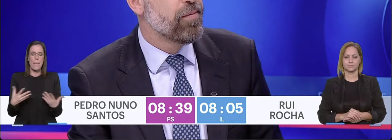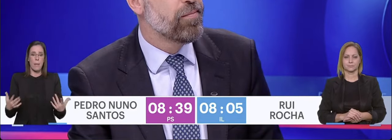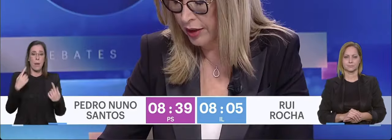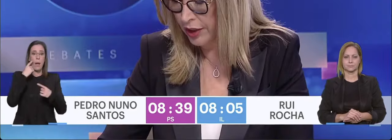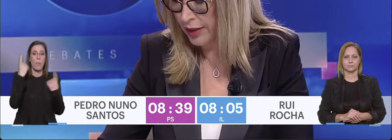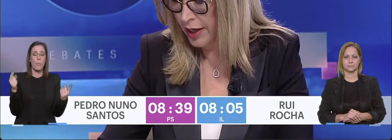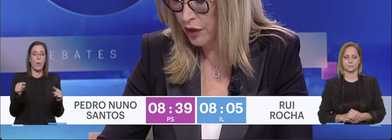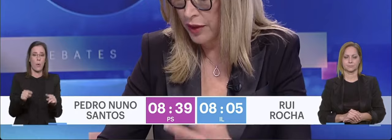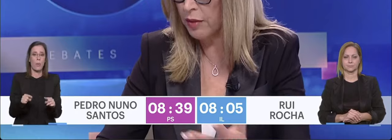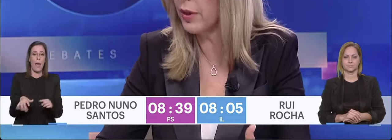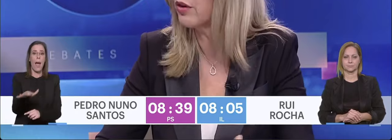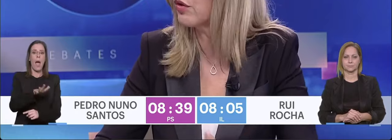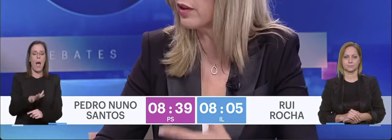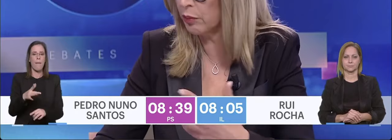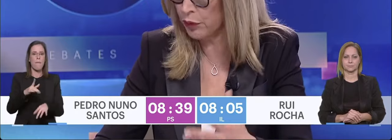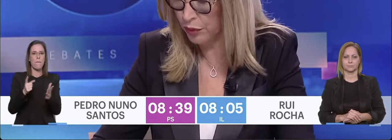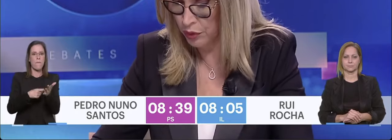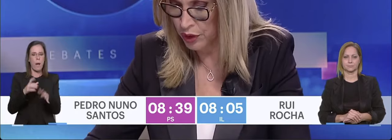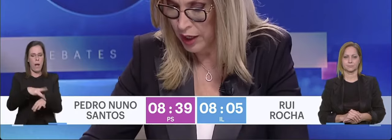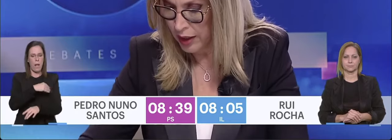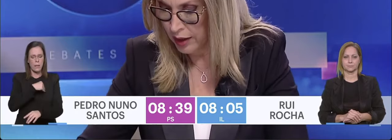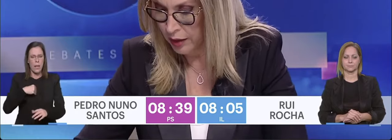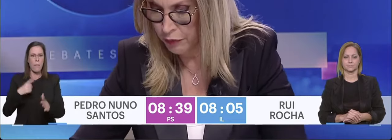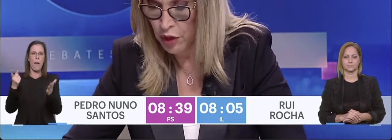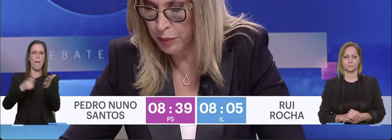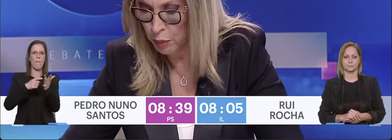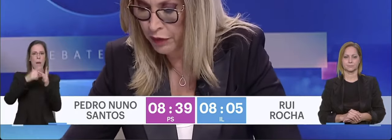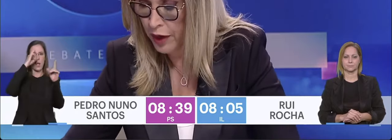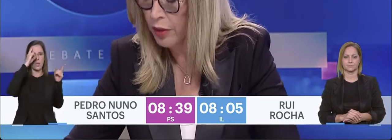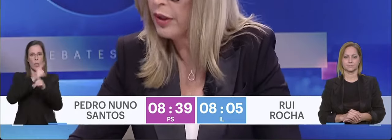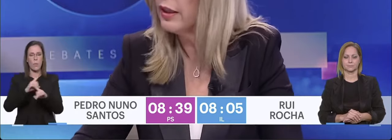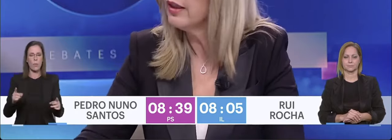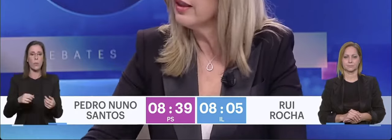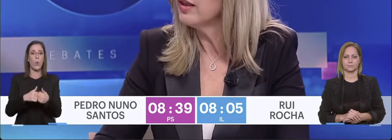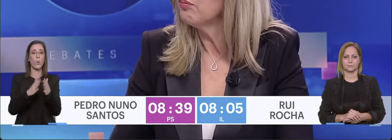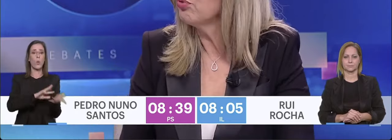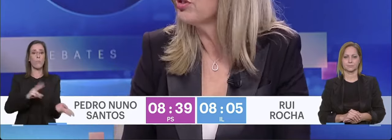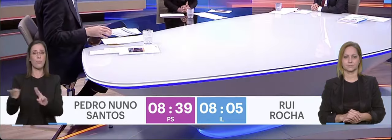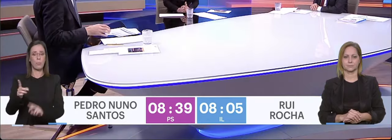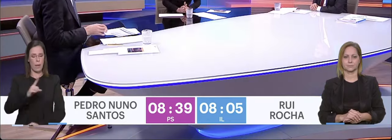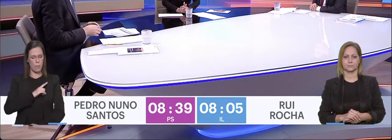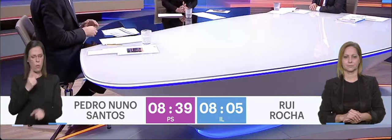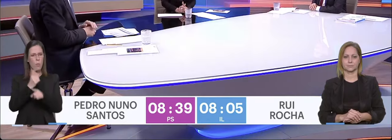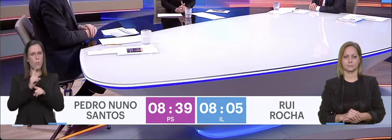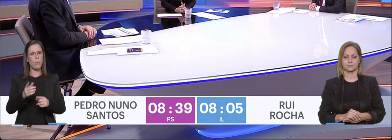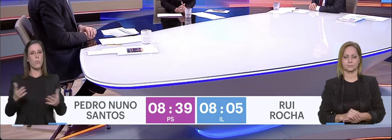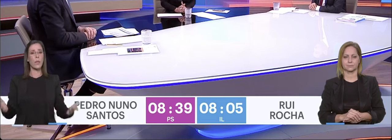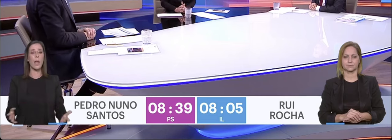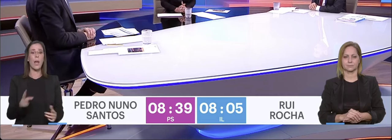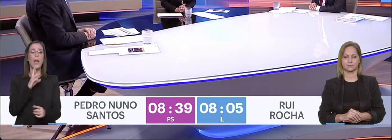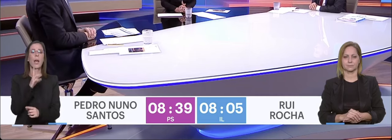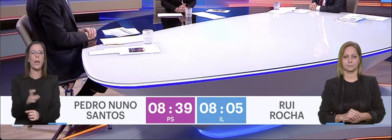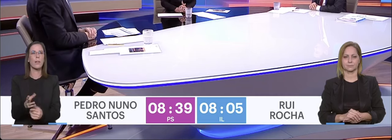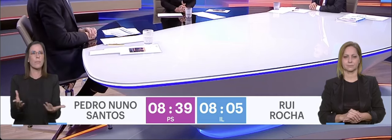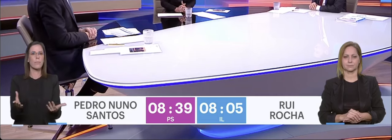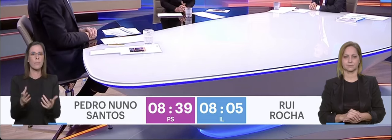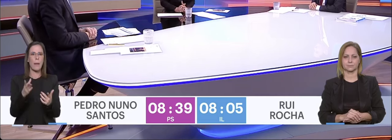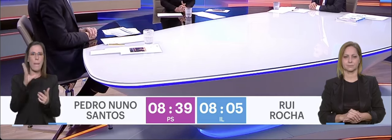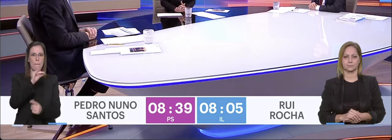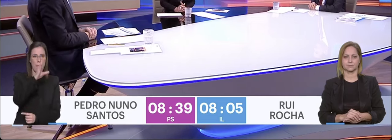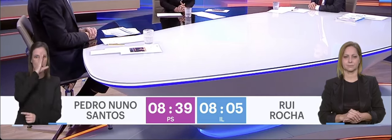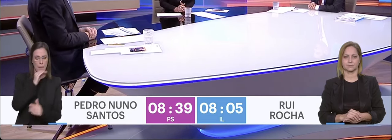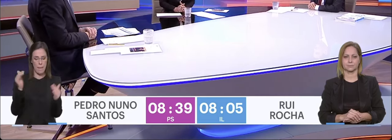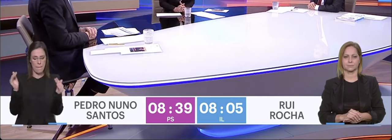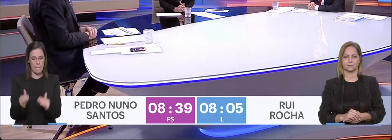públicas nesta nestas áreas falta de médicos falta de professores fuga para o privado porque é que a resposta é mais estado e não